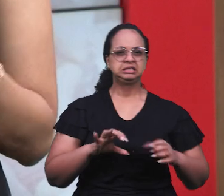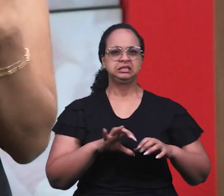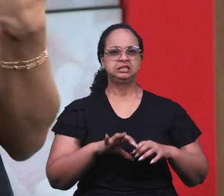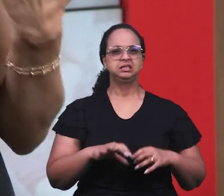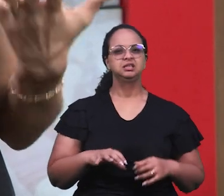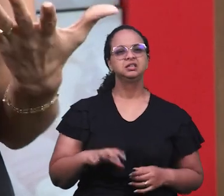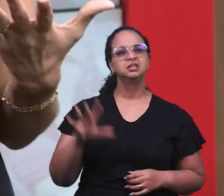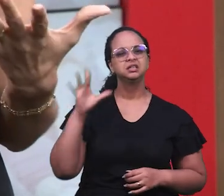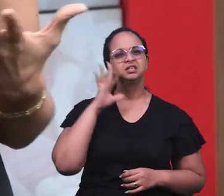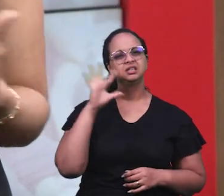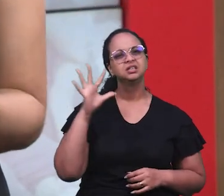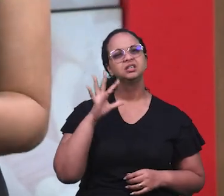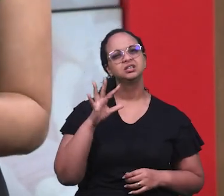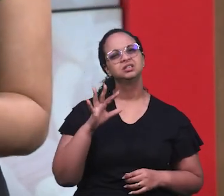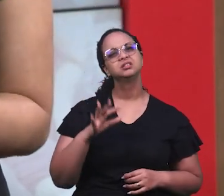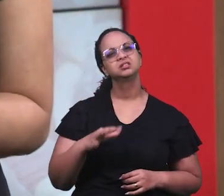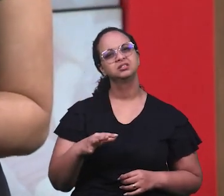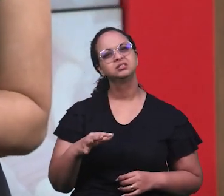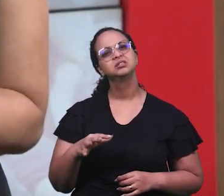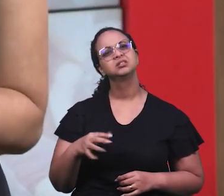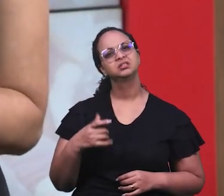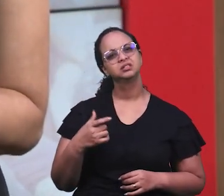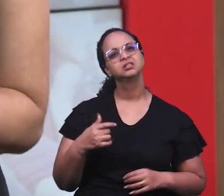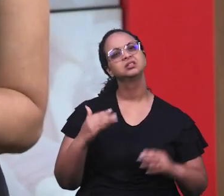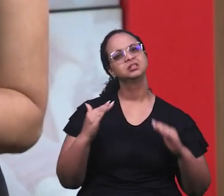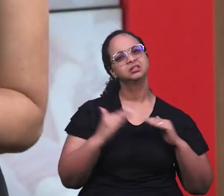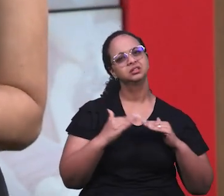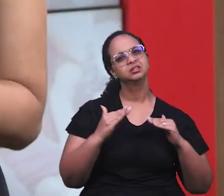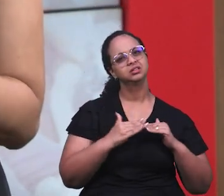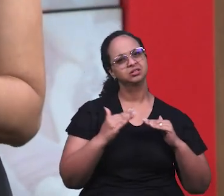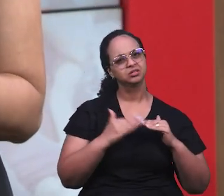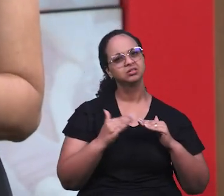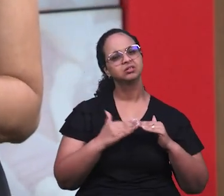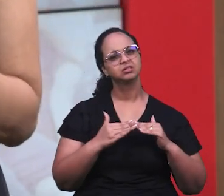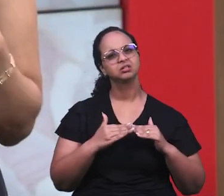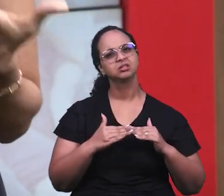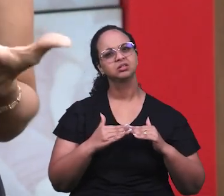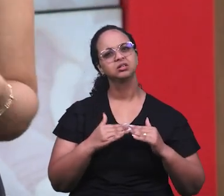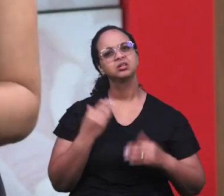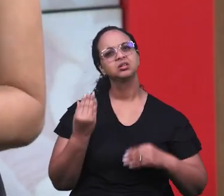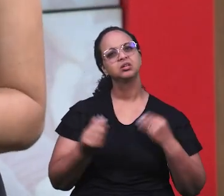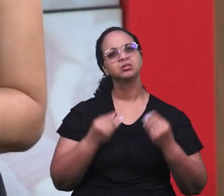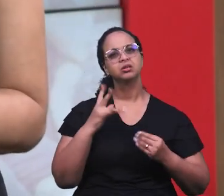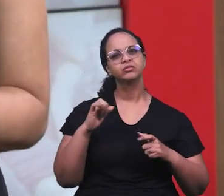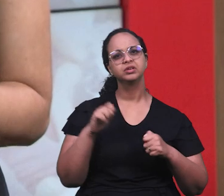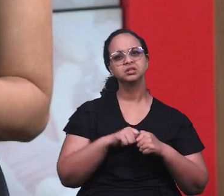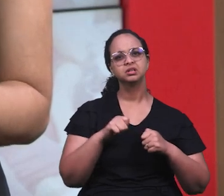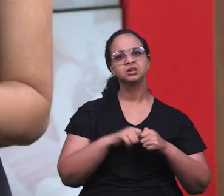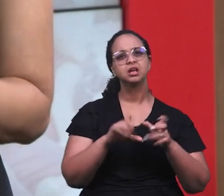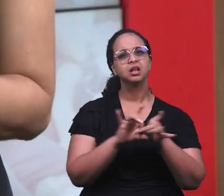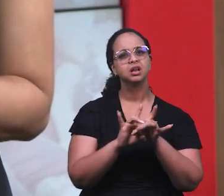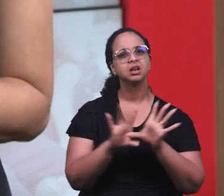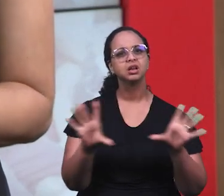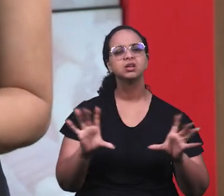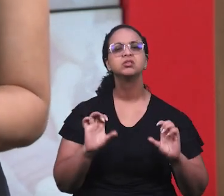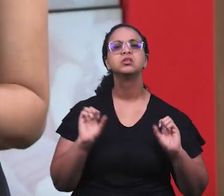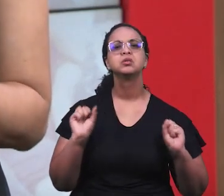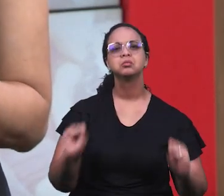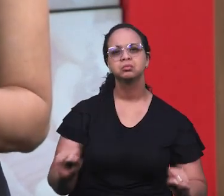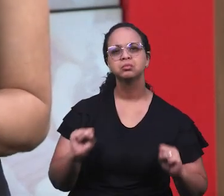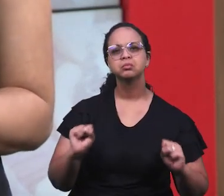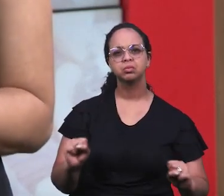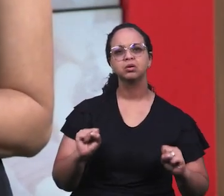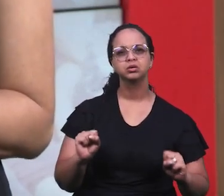cair, imagina a cena, né? Realmente, irmãos, concordamos. Então, neste momento, o que vocês vão fazer? Pode